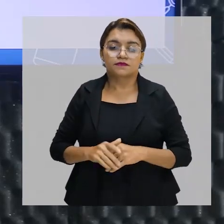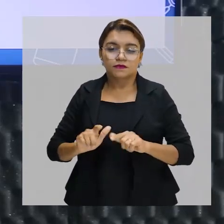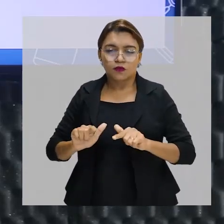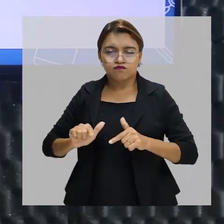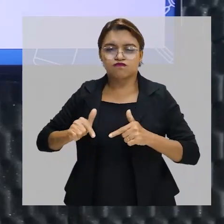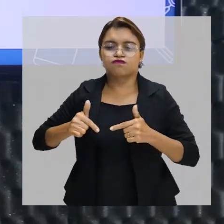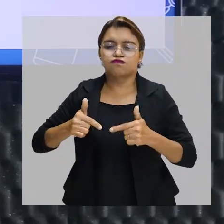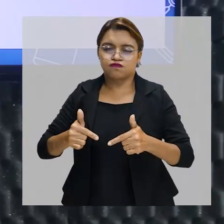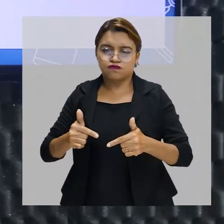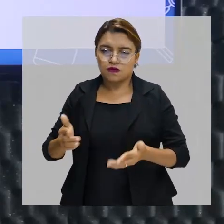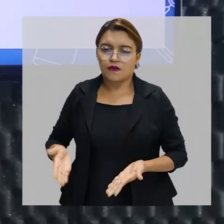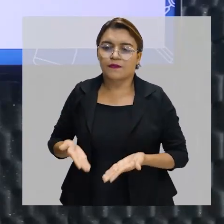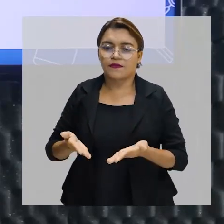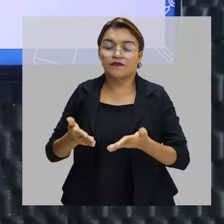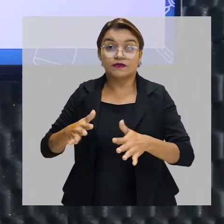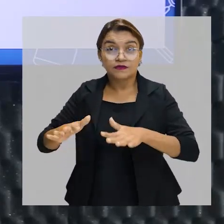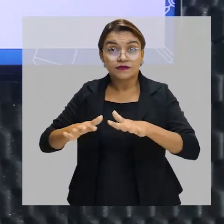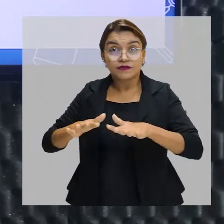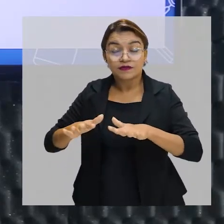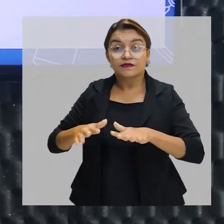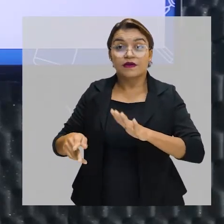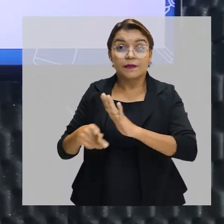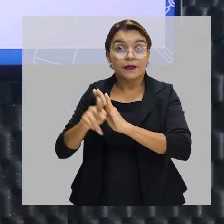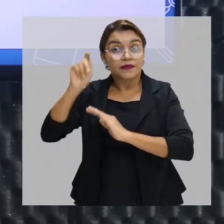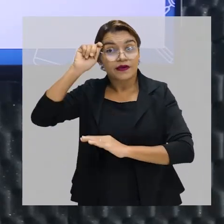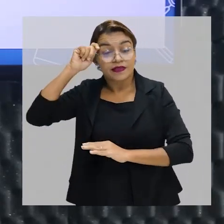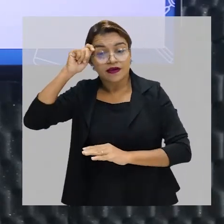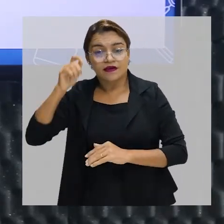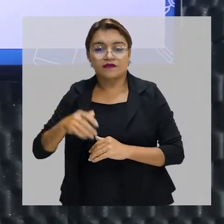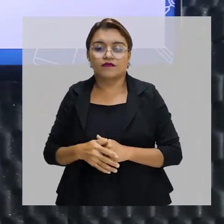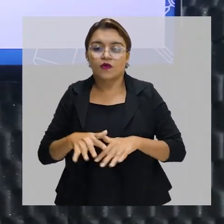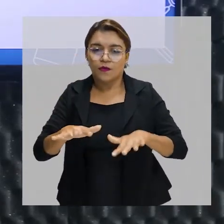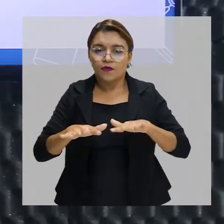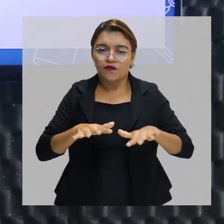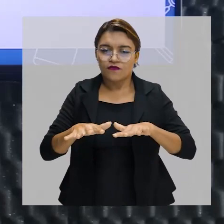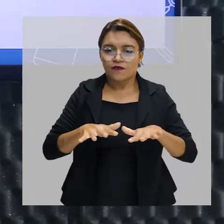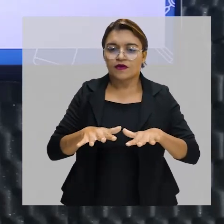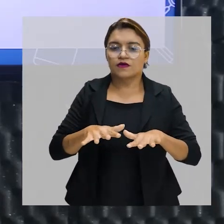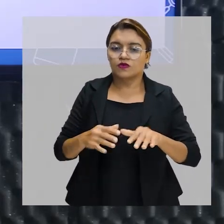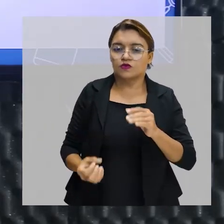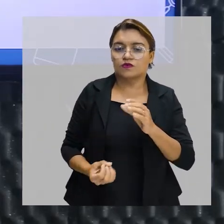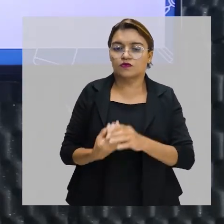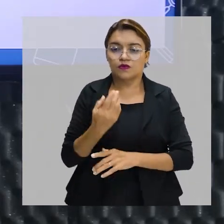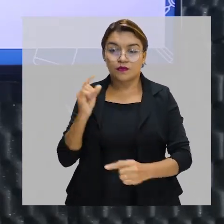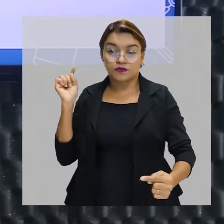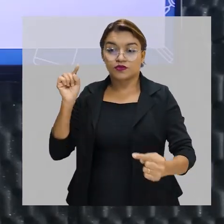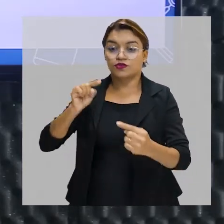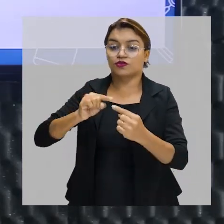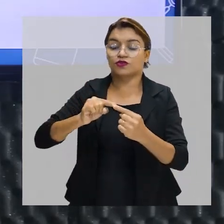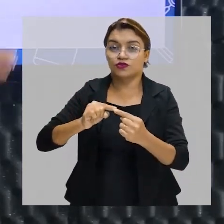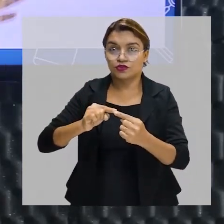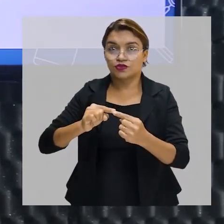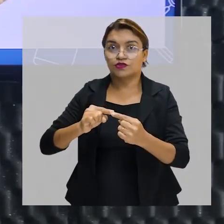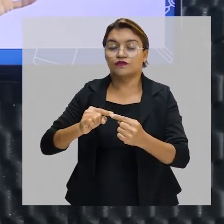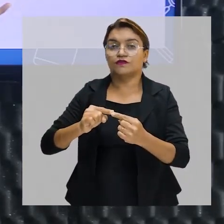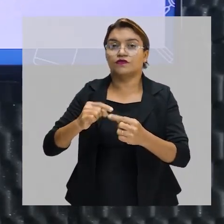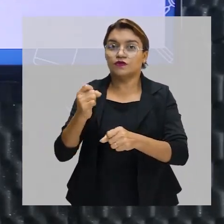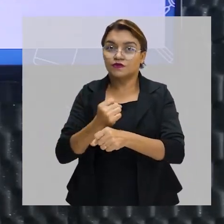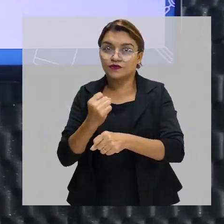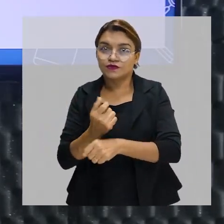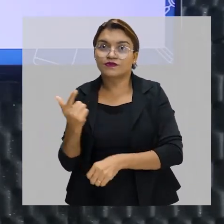impulsiona esse movimento na própria África. O movimento negritude surgiu com o objetivo de reconstruir